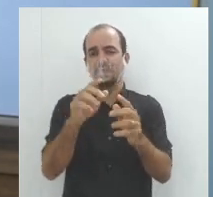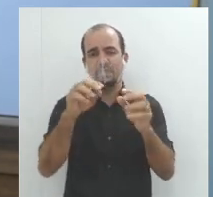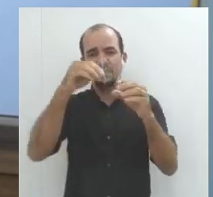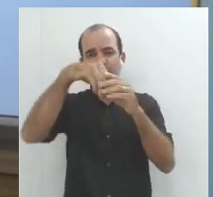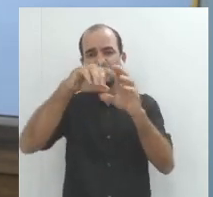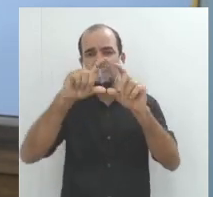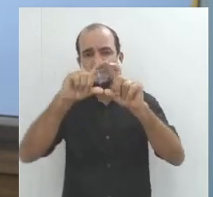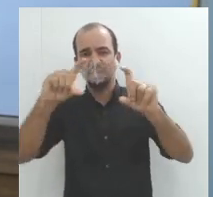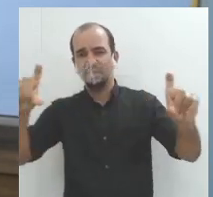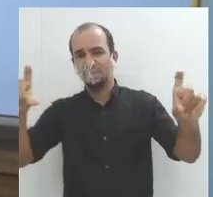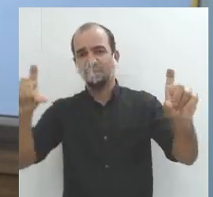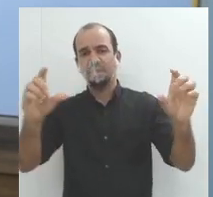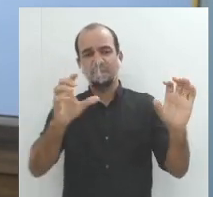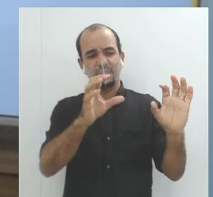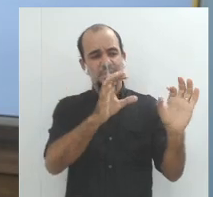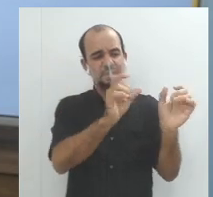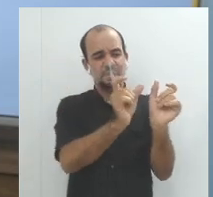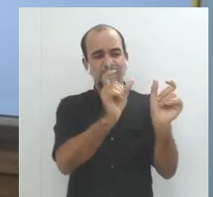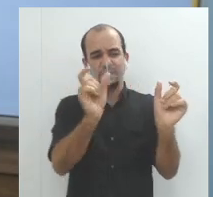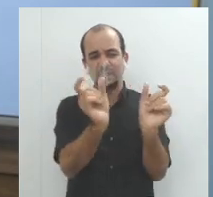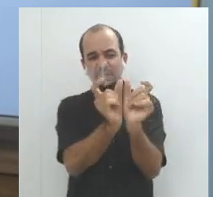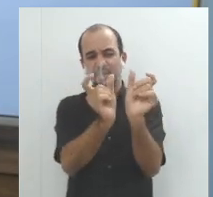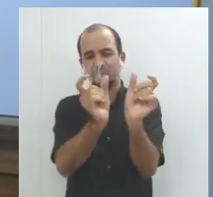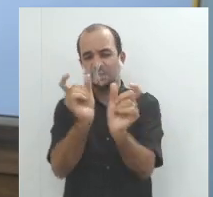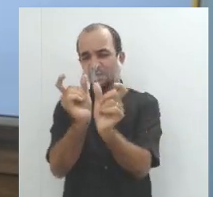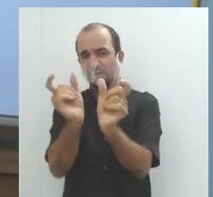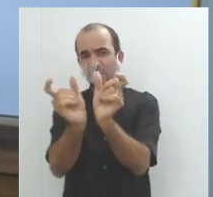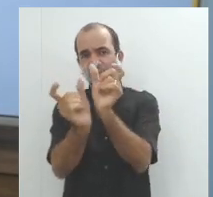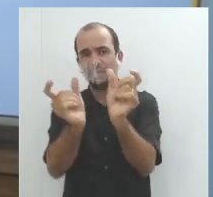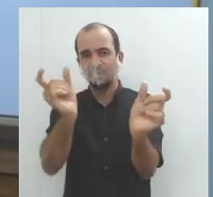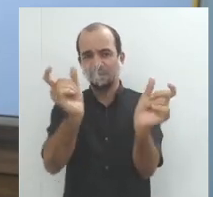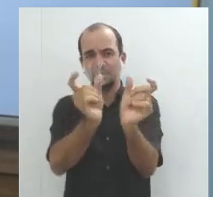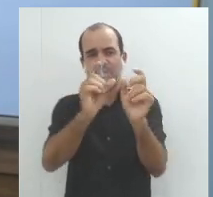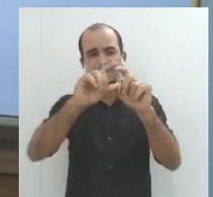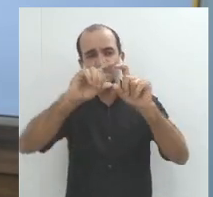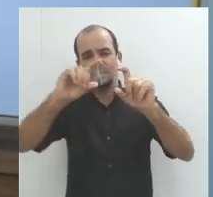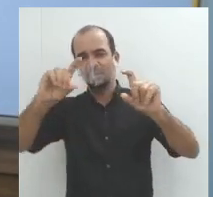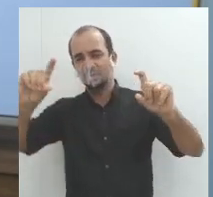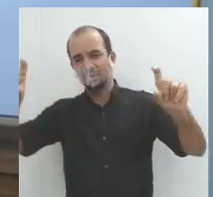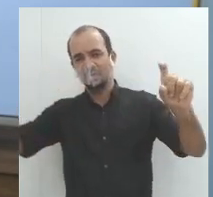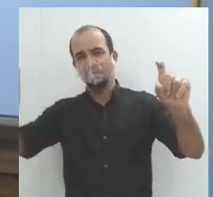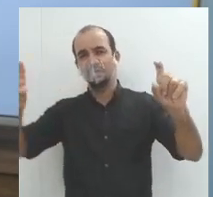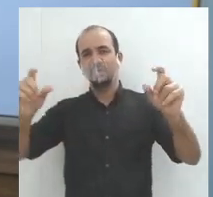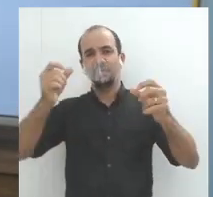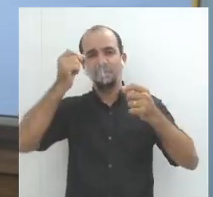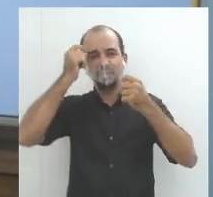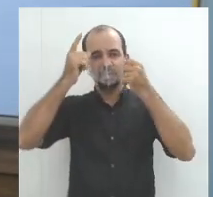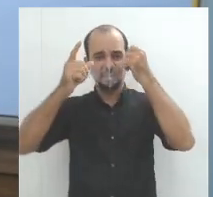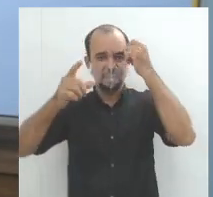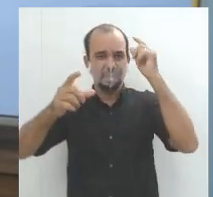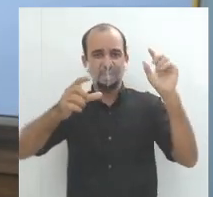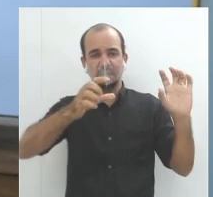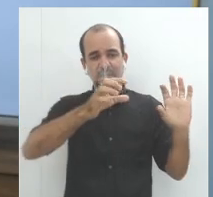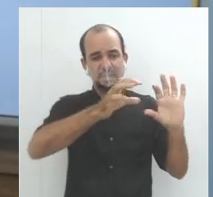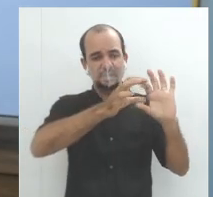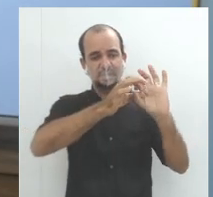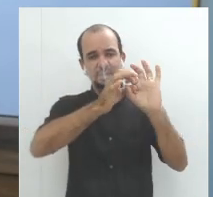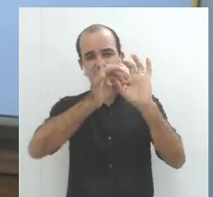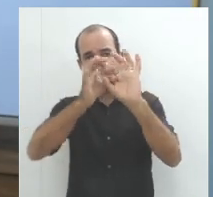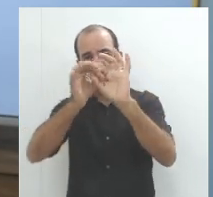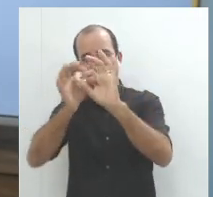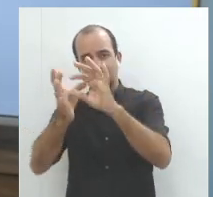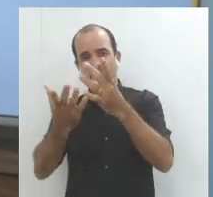algum conjunto de palavras ou uma frase inteira, apresentando ideia como, por exemplo, que nós